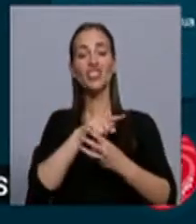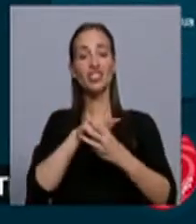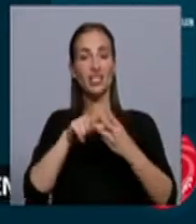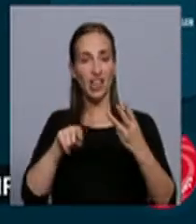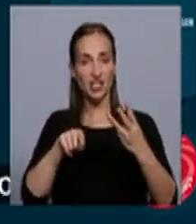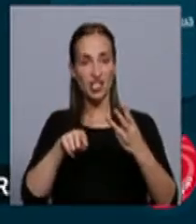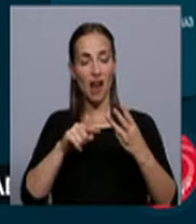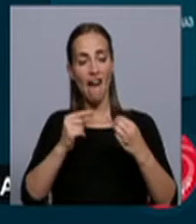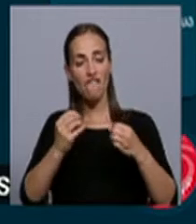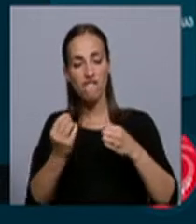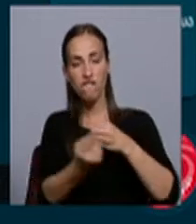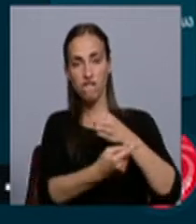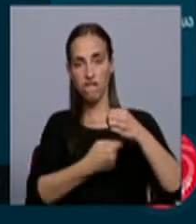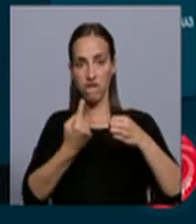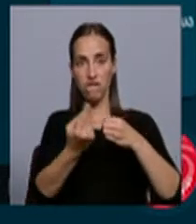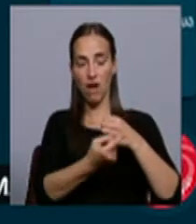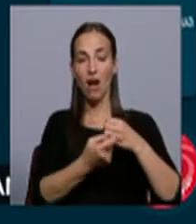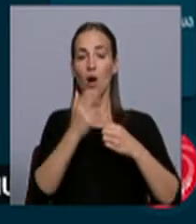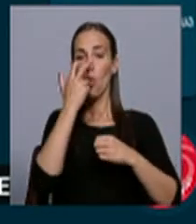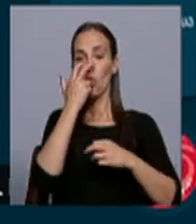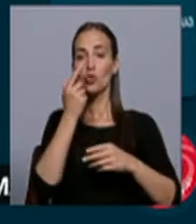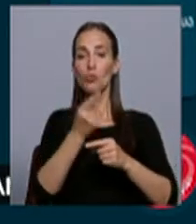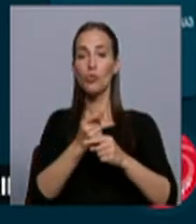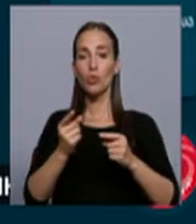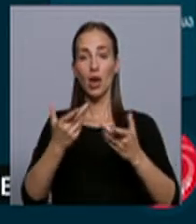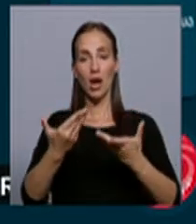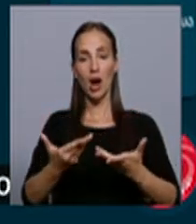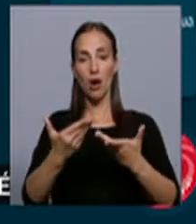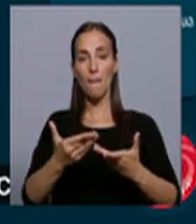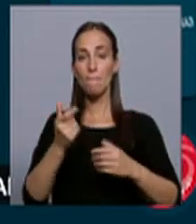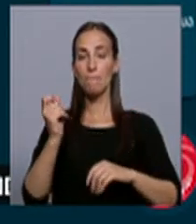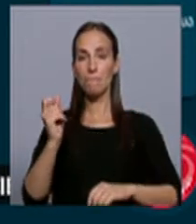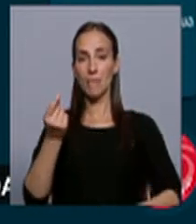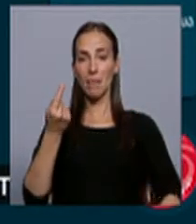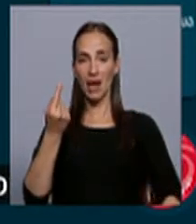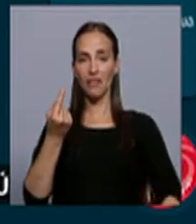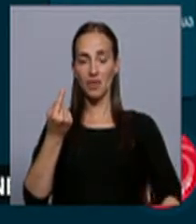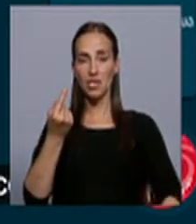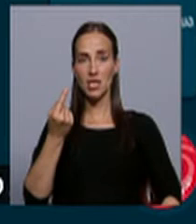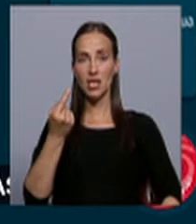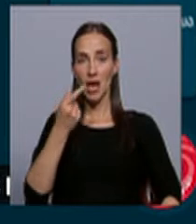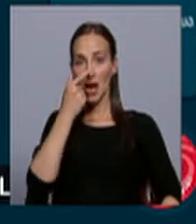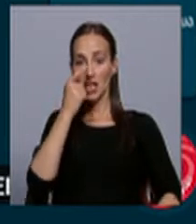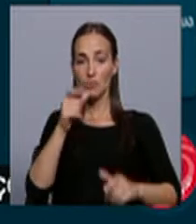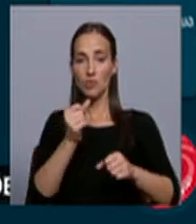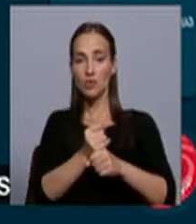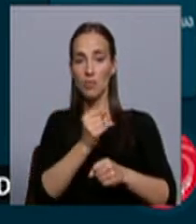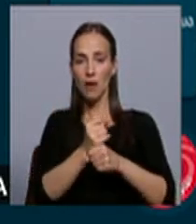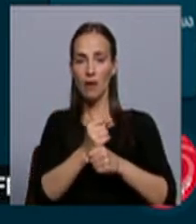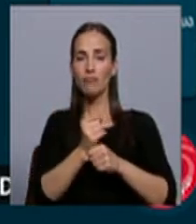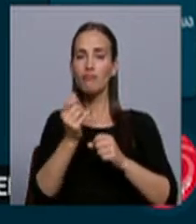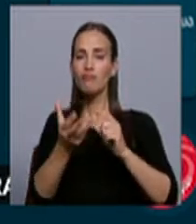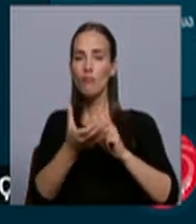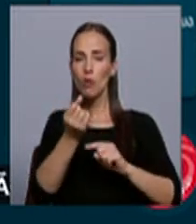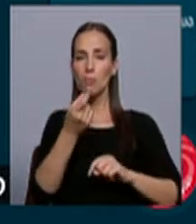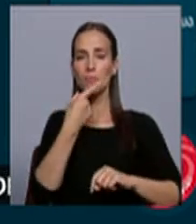sobre a sua constituição. Bom, eis a constituição destes 3 exoplanetas que giram à volta desta estrela. Aspecto então